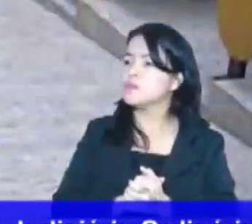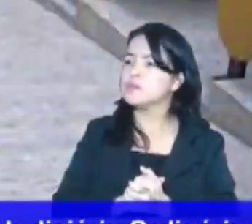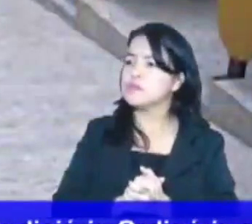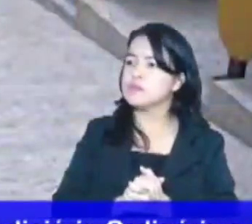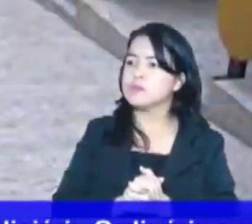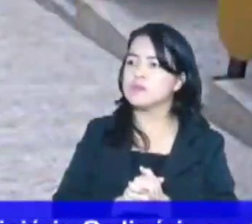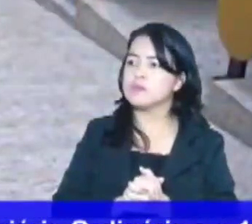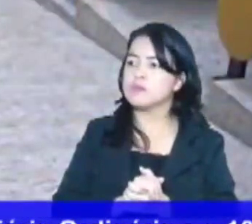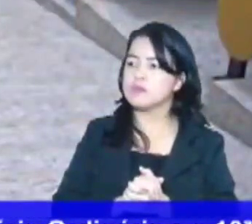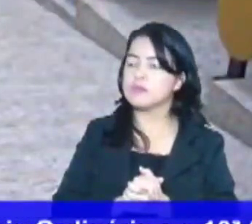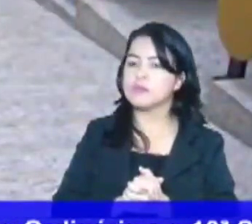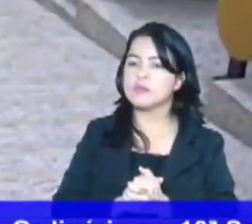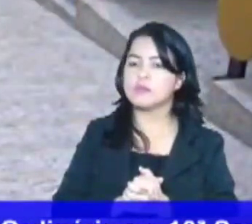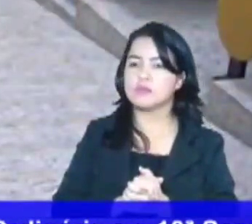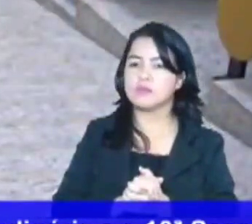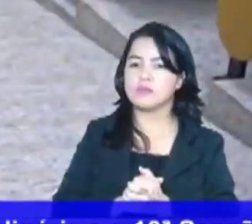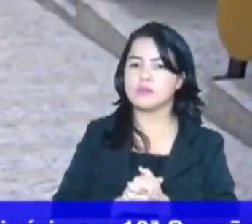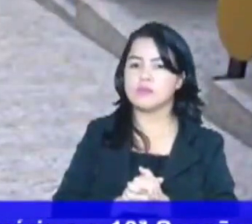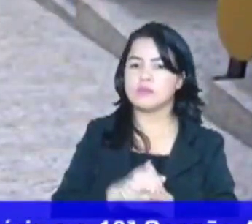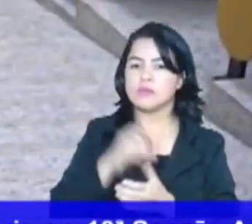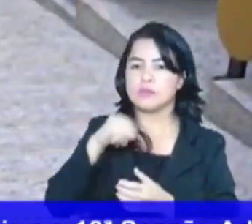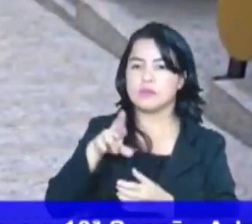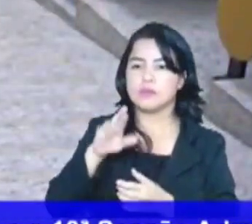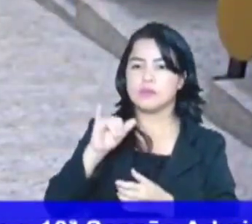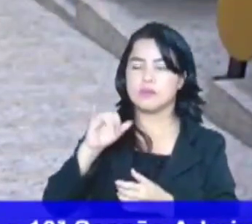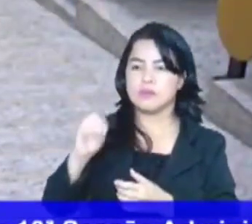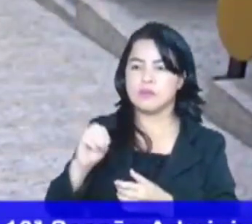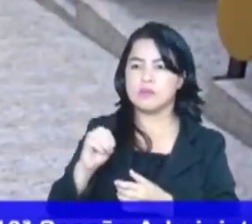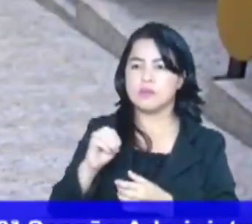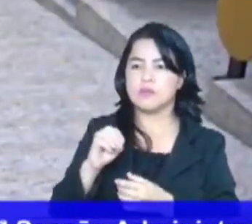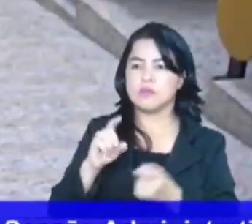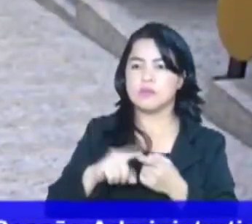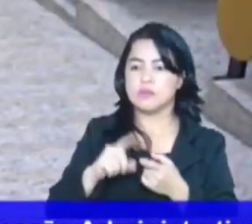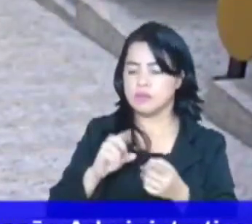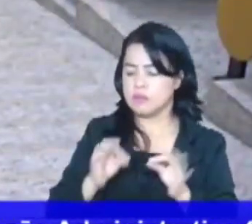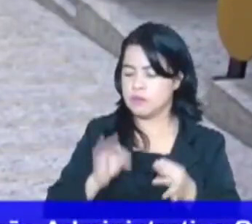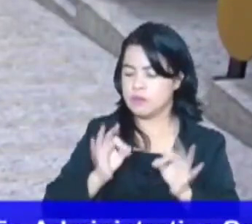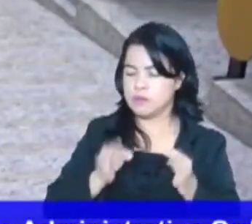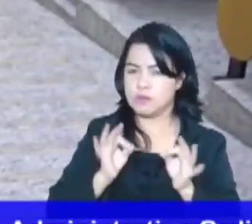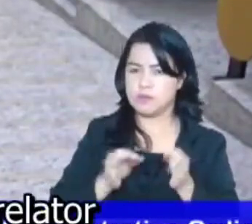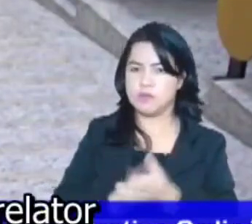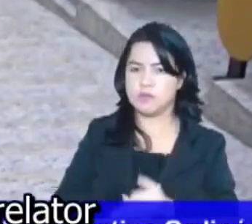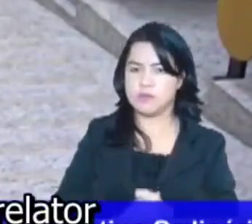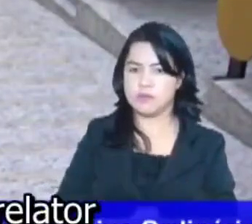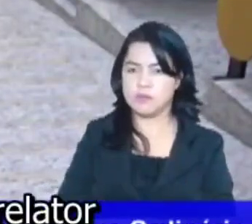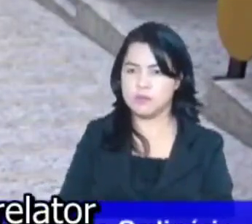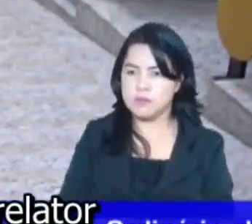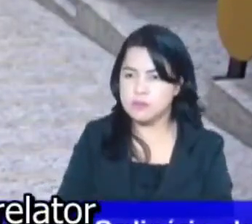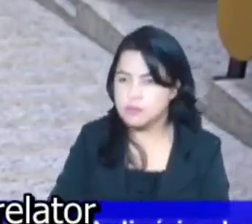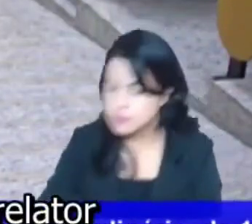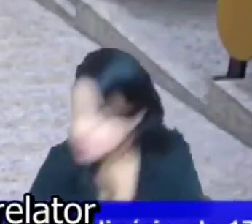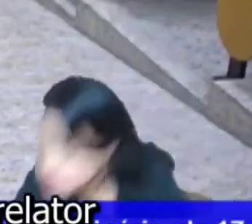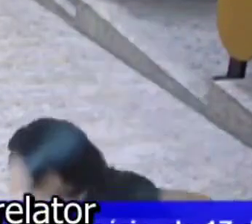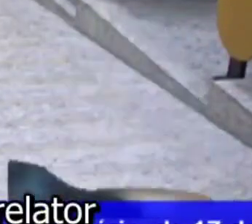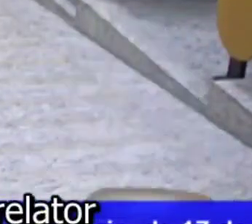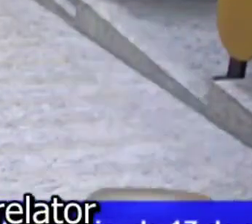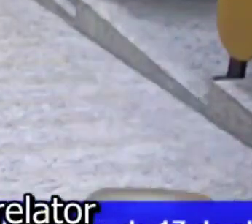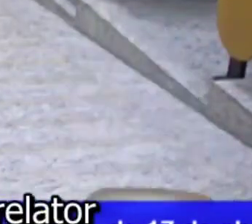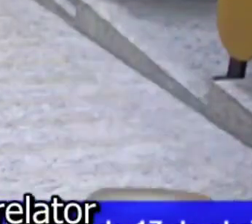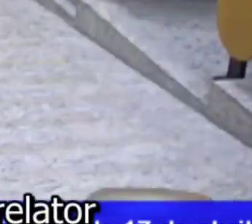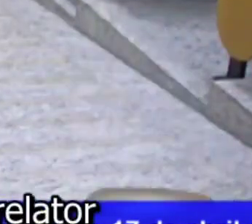Imagem ampla do plenário. De acordo com o relator, presidente. Juiz Matias. Acompanho o relator. Juiz Normandes. Também